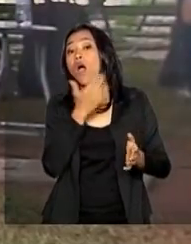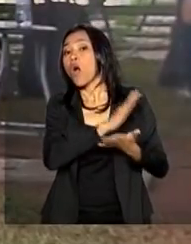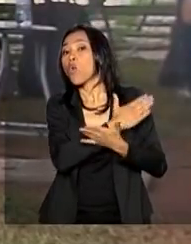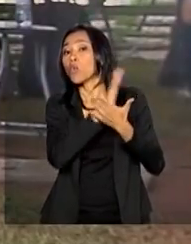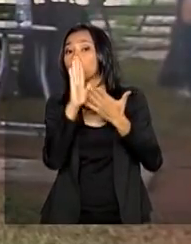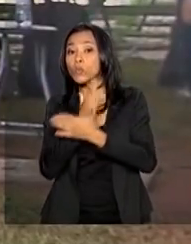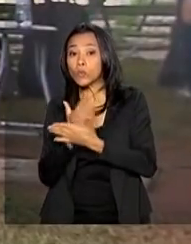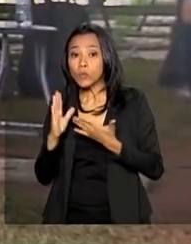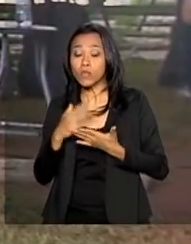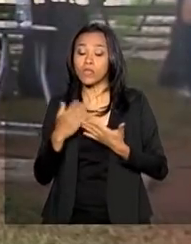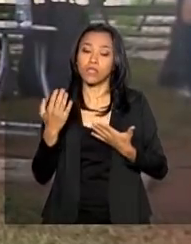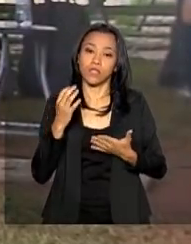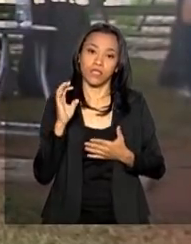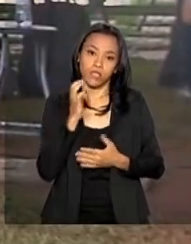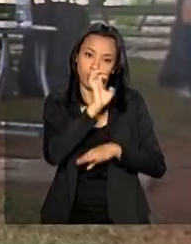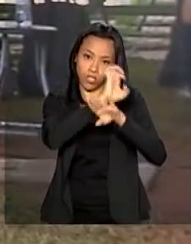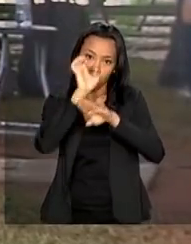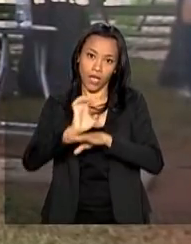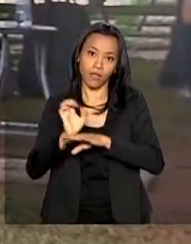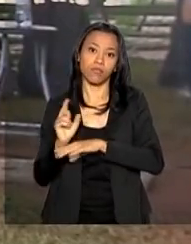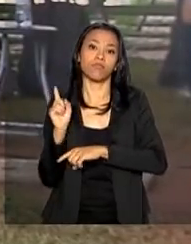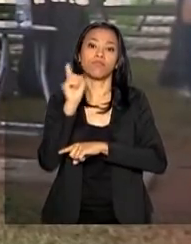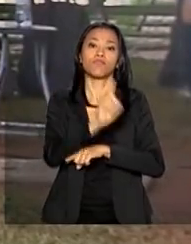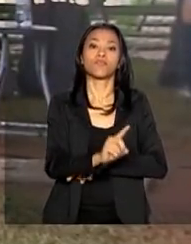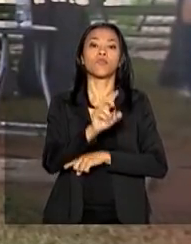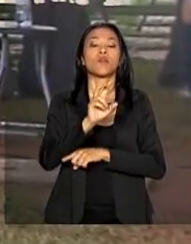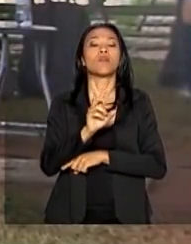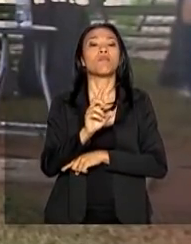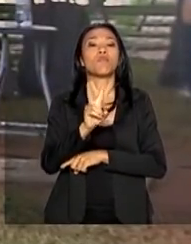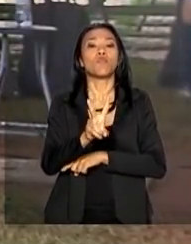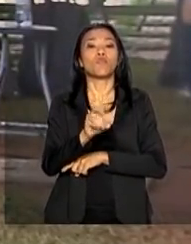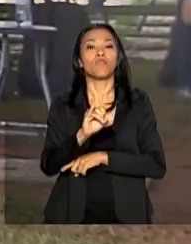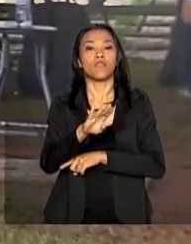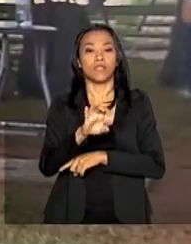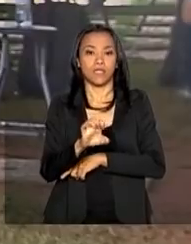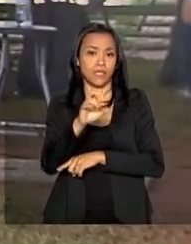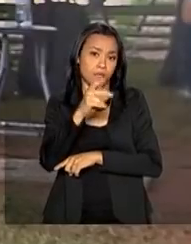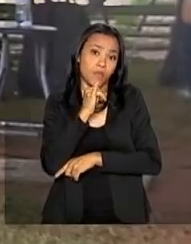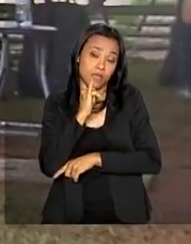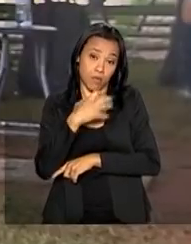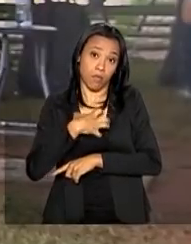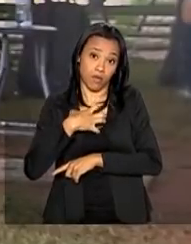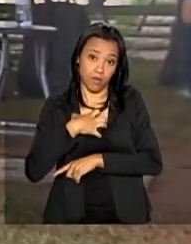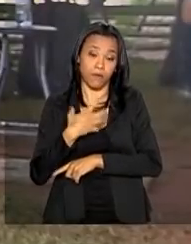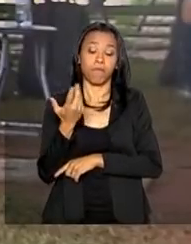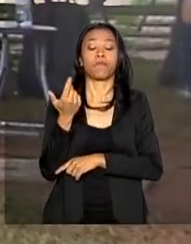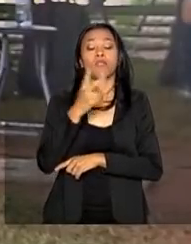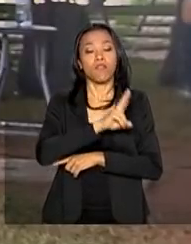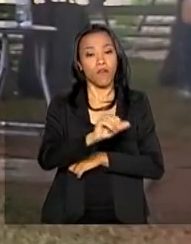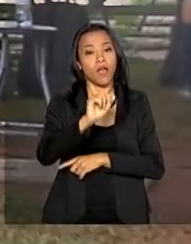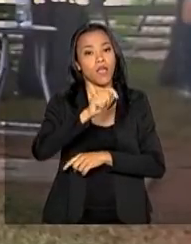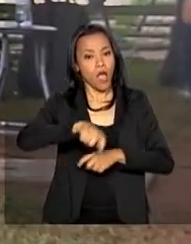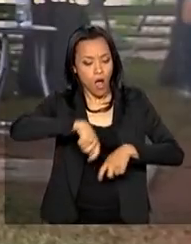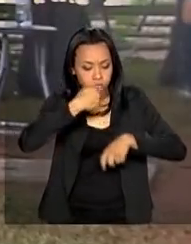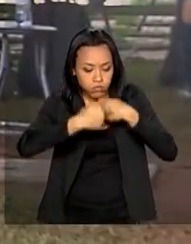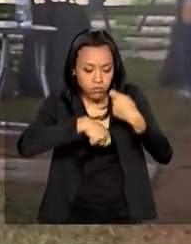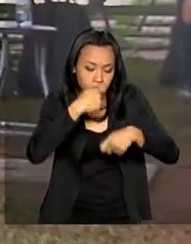o vice, como é o caso da Bahia. Jair Bolsonaro deve almoçar com os governadores e